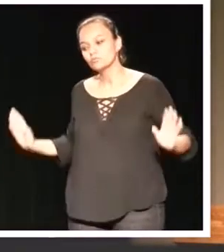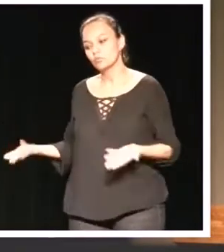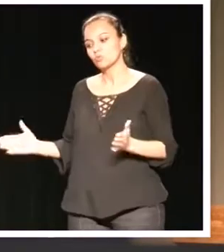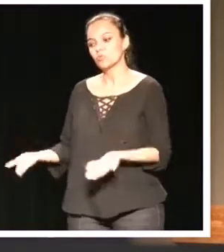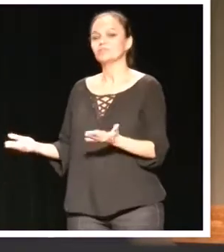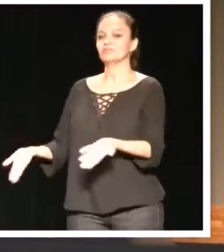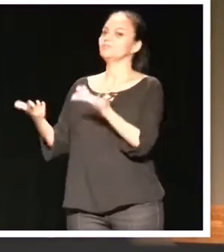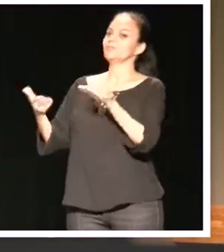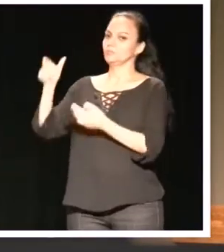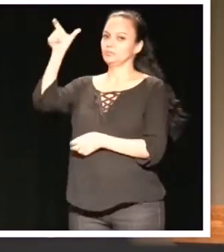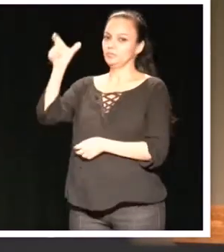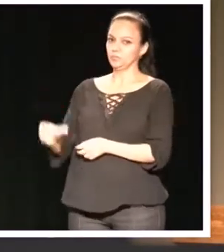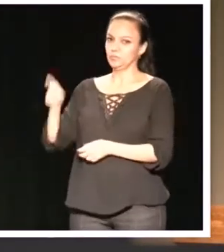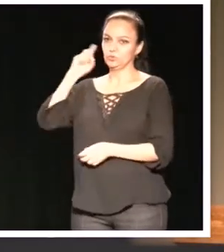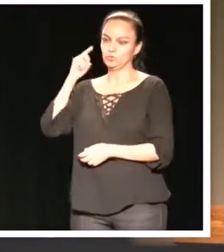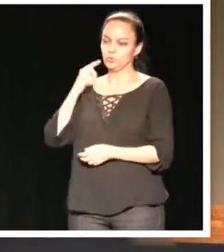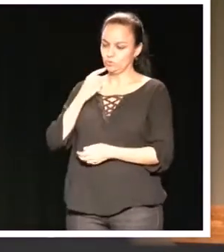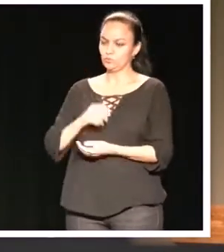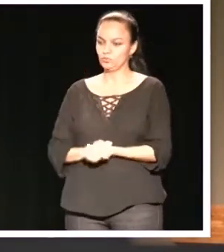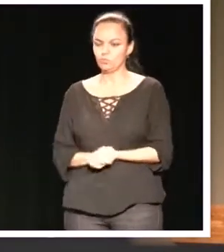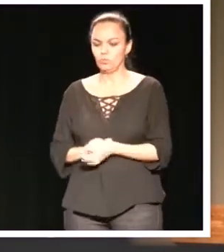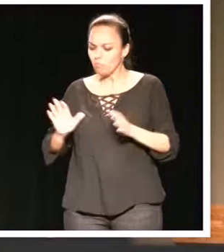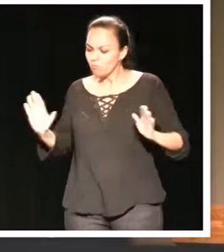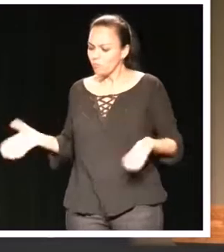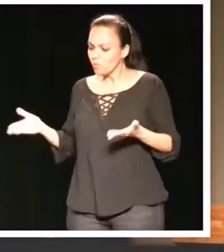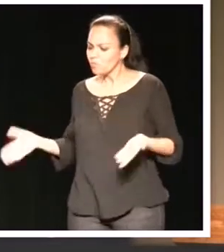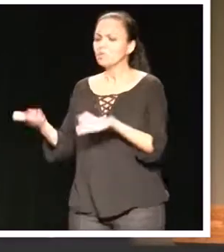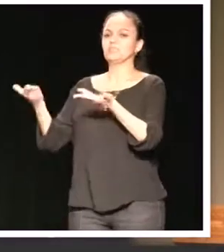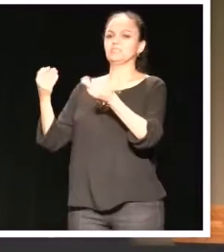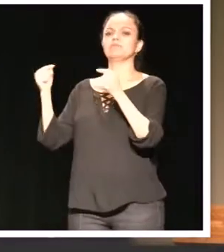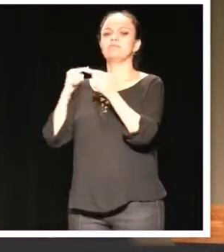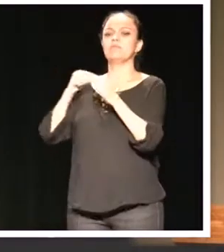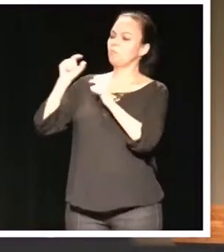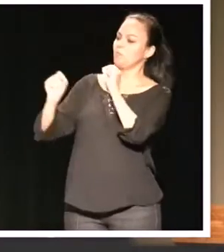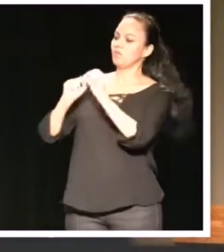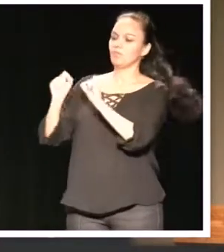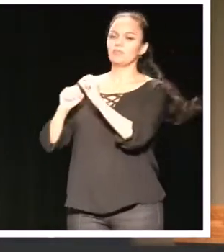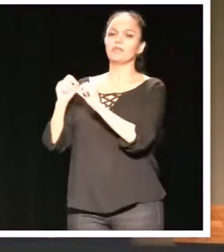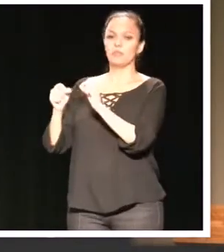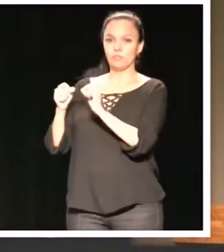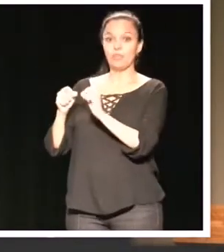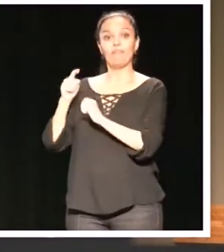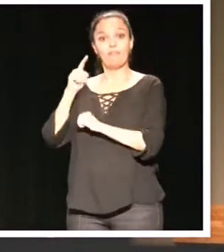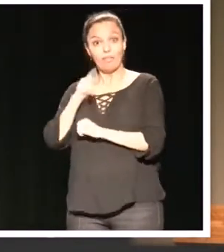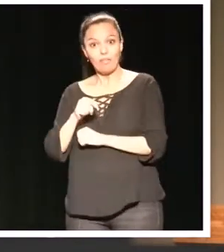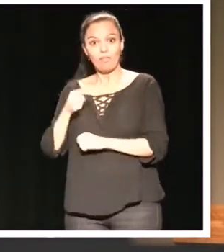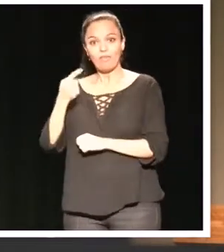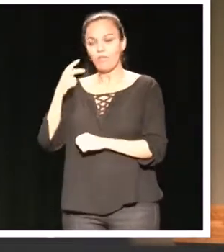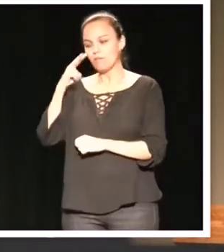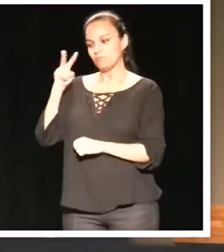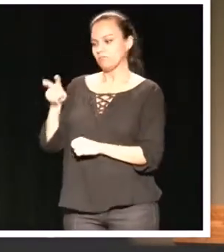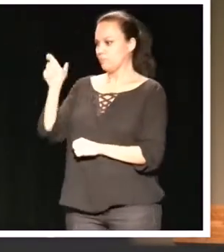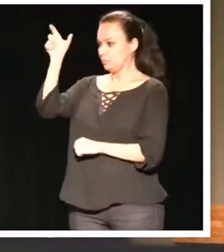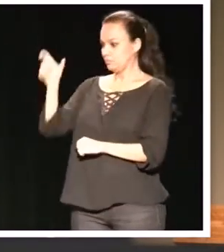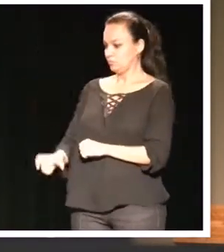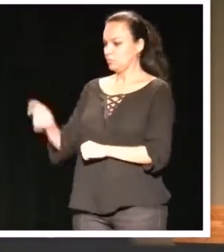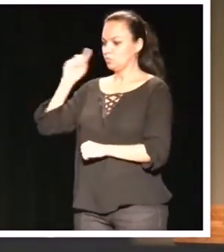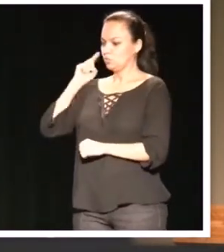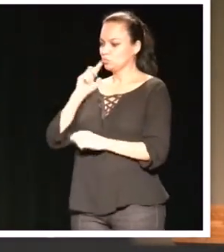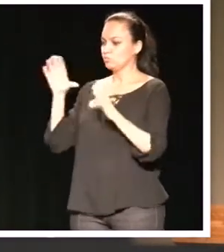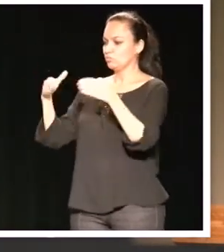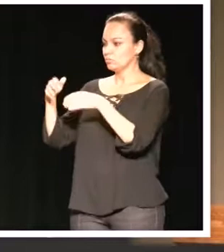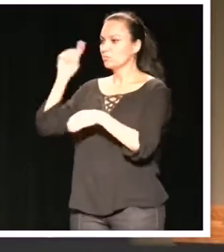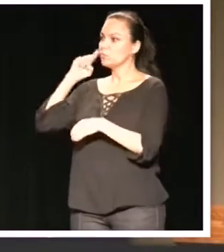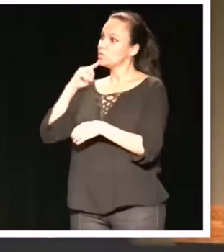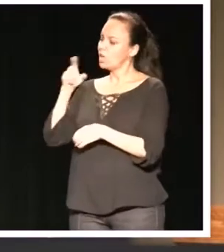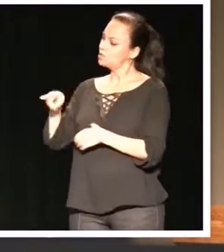que pode se explicar da seguinte maneira. Promoção é fazer a promoção da pessoa surda. Aquela coisa de surdo